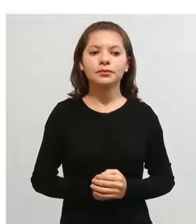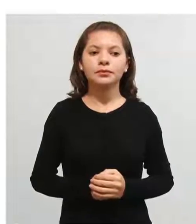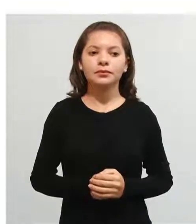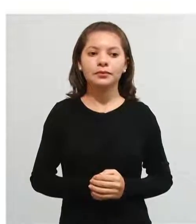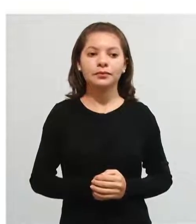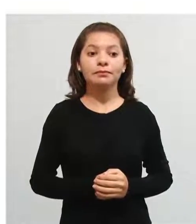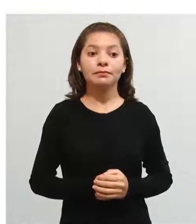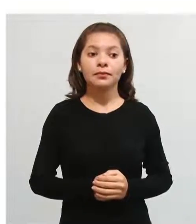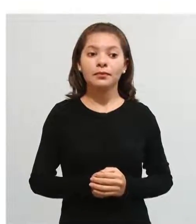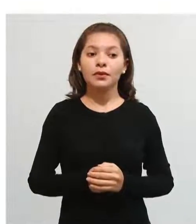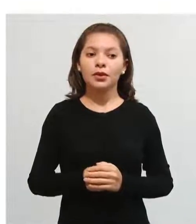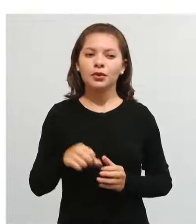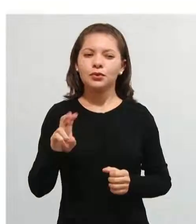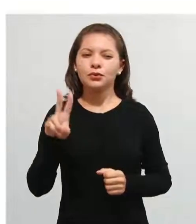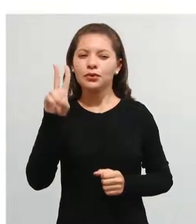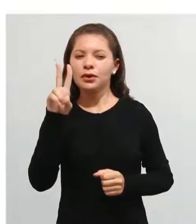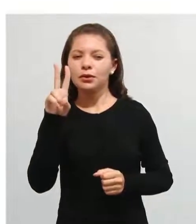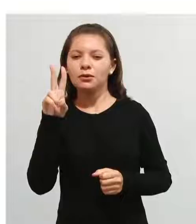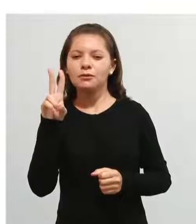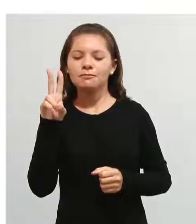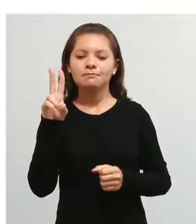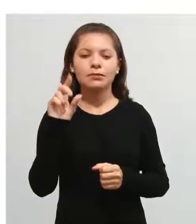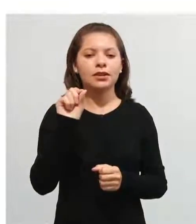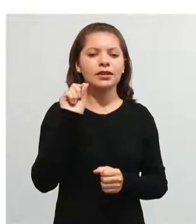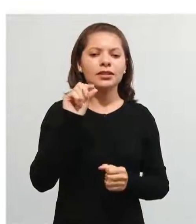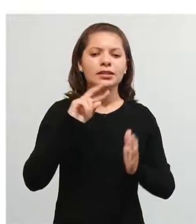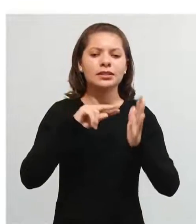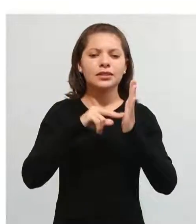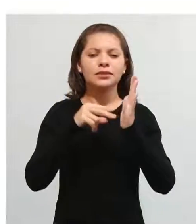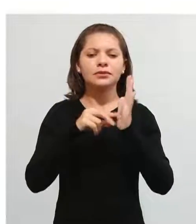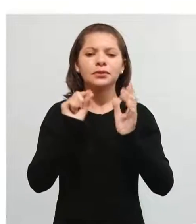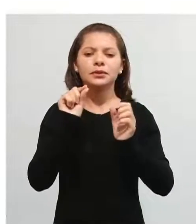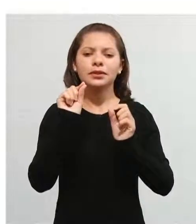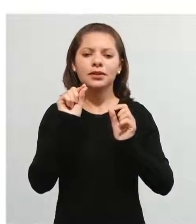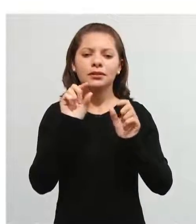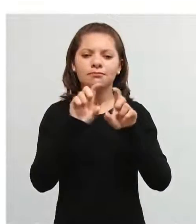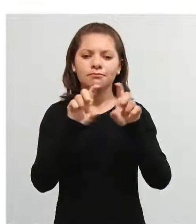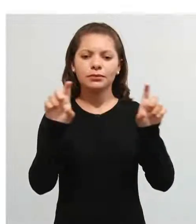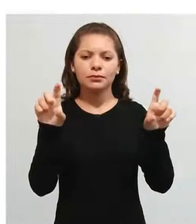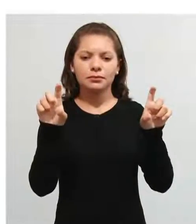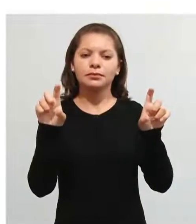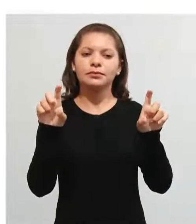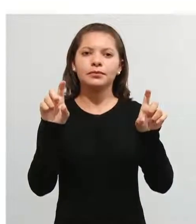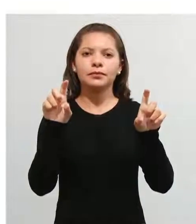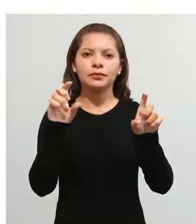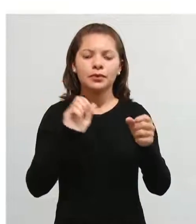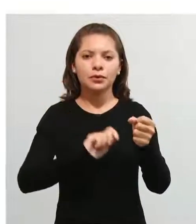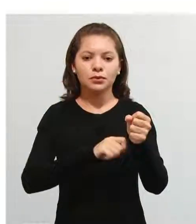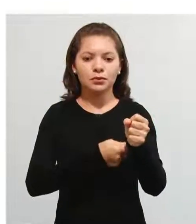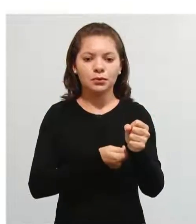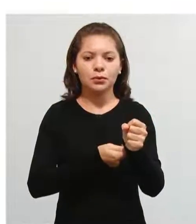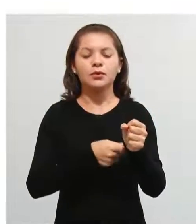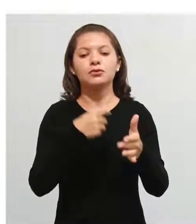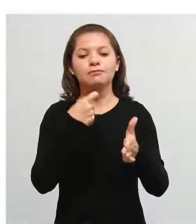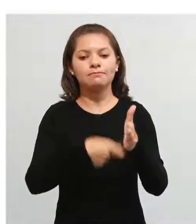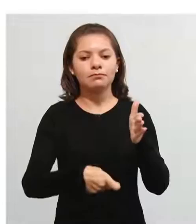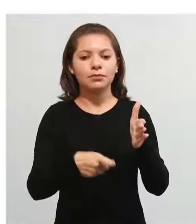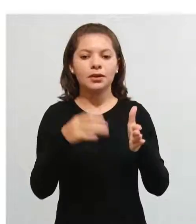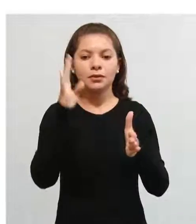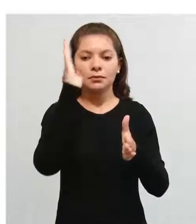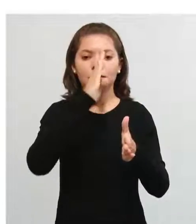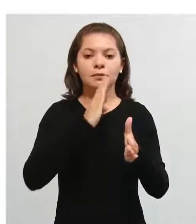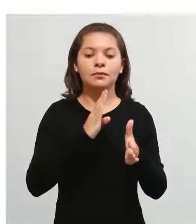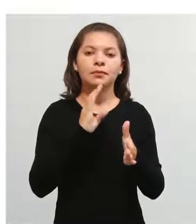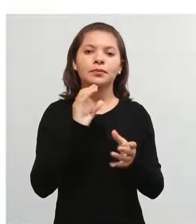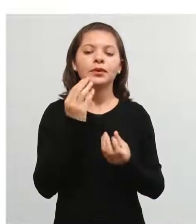ou cujo valor nela se possa exprimir, essa expressão ela foi utilizada lá no nosso Código Tributário Nacional em decorrência